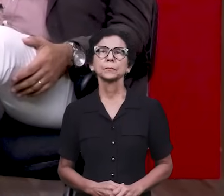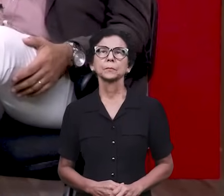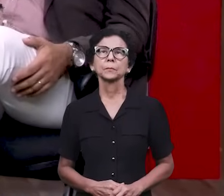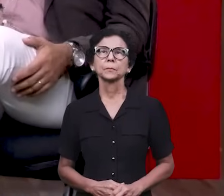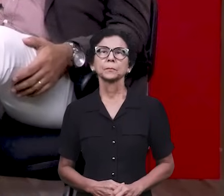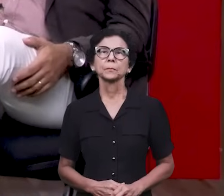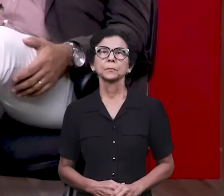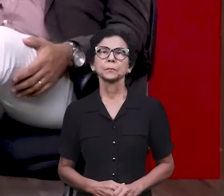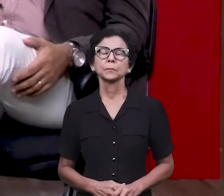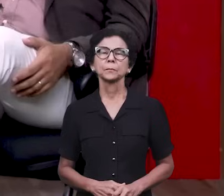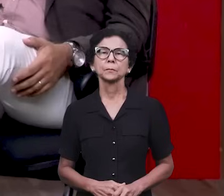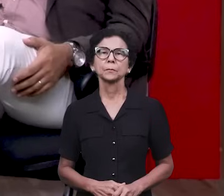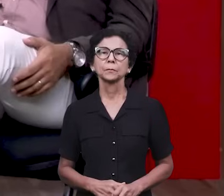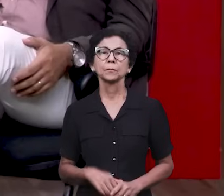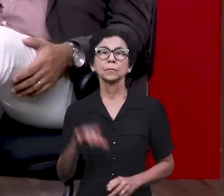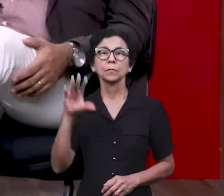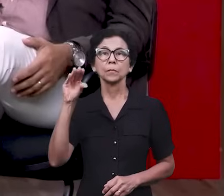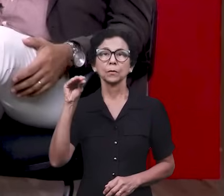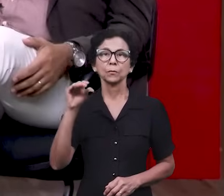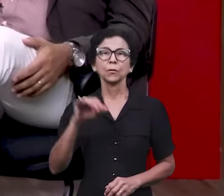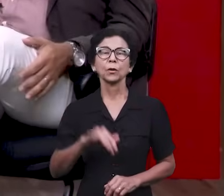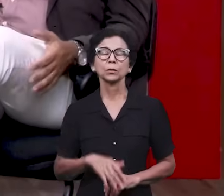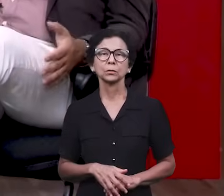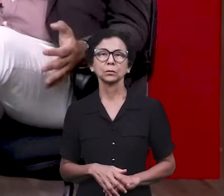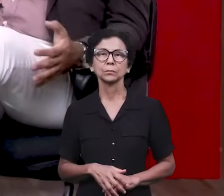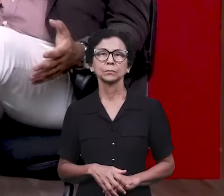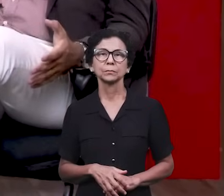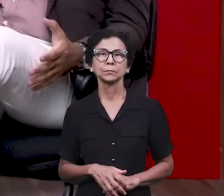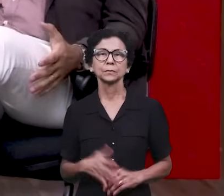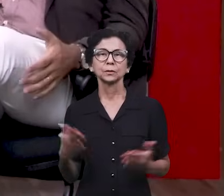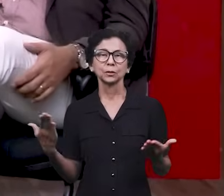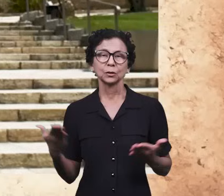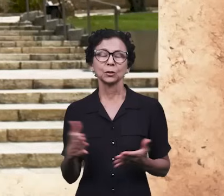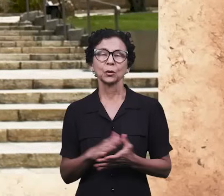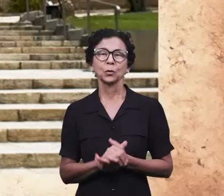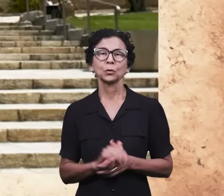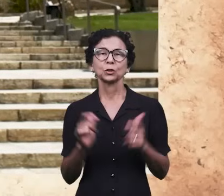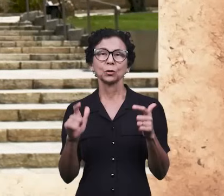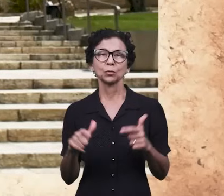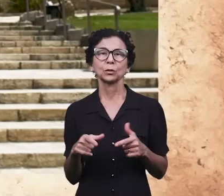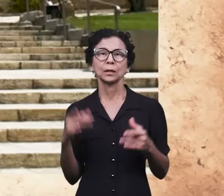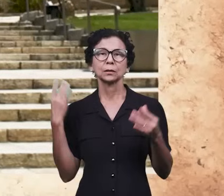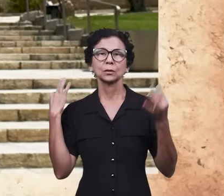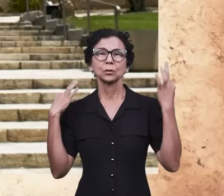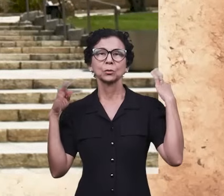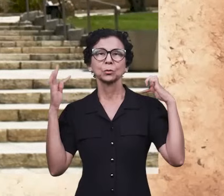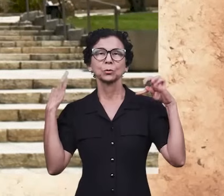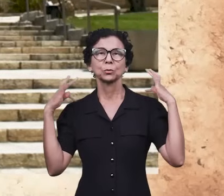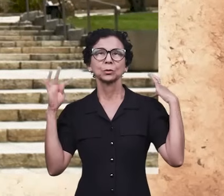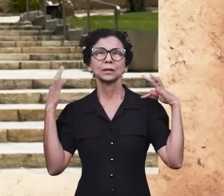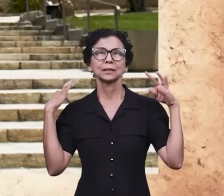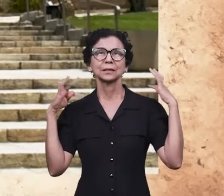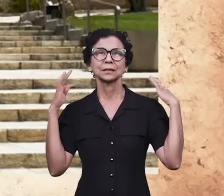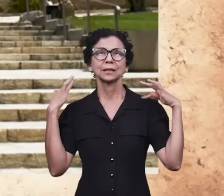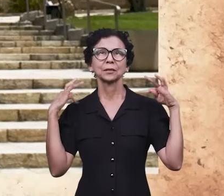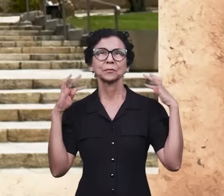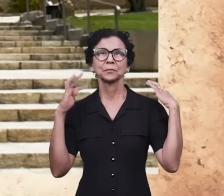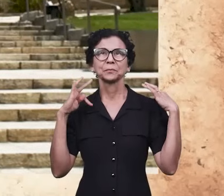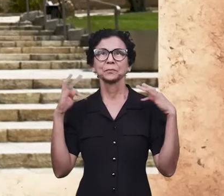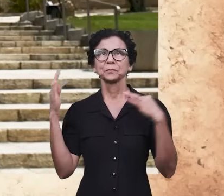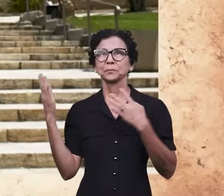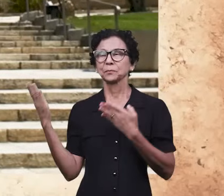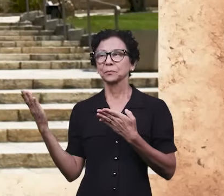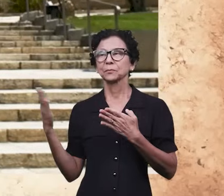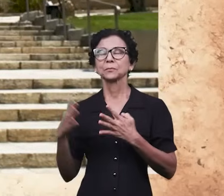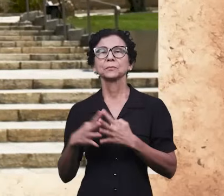um ponto turístico, né? Então, é um local de importância até para a cultura, né, dos judeus.